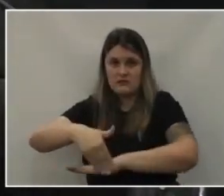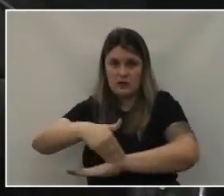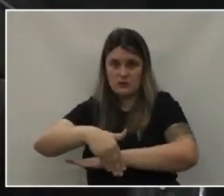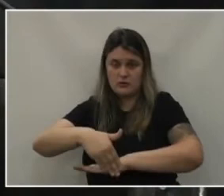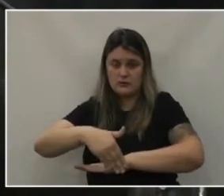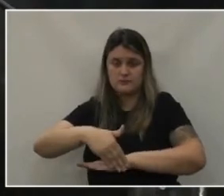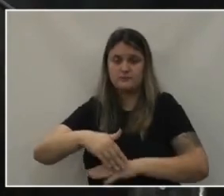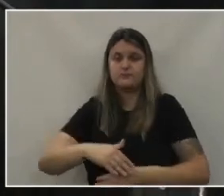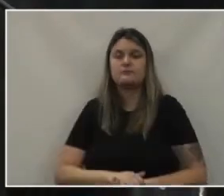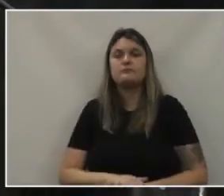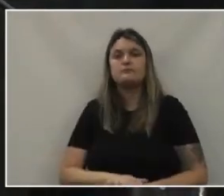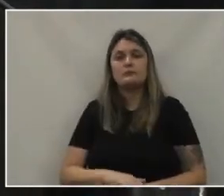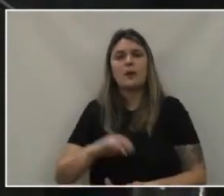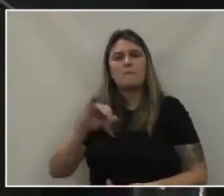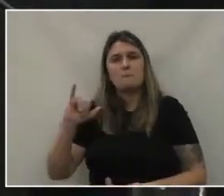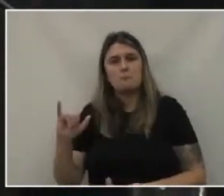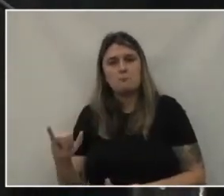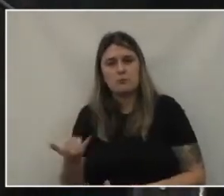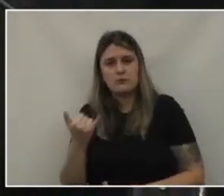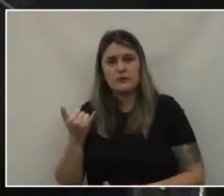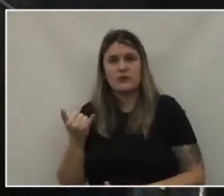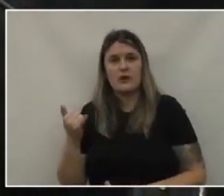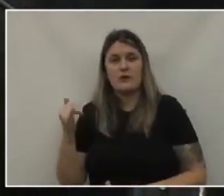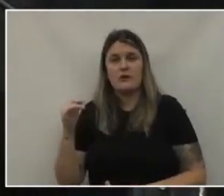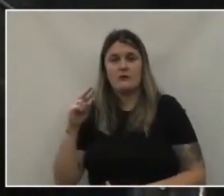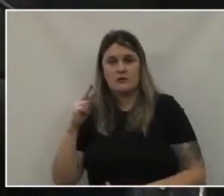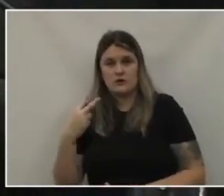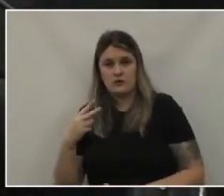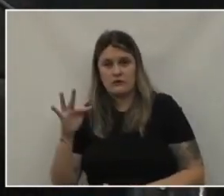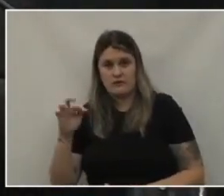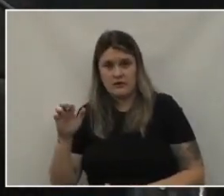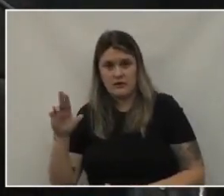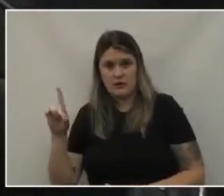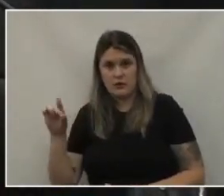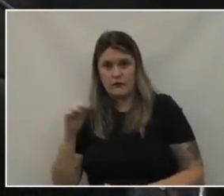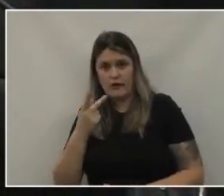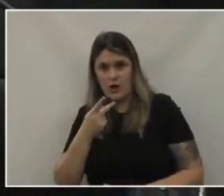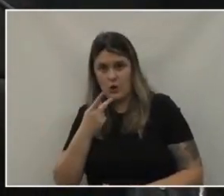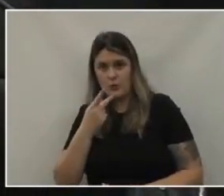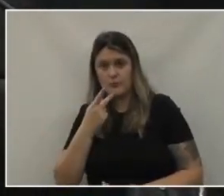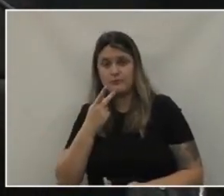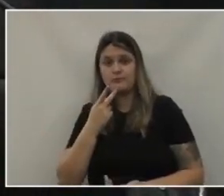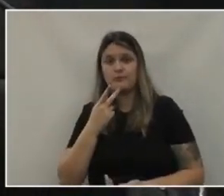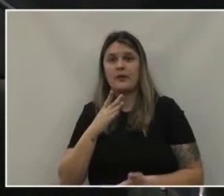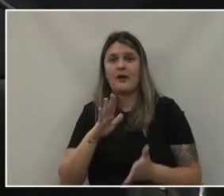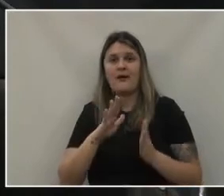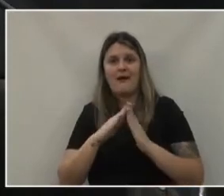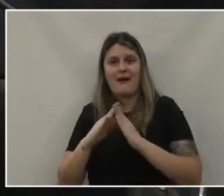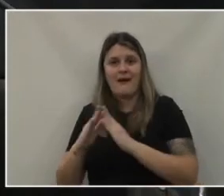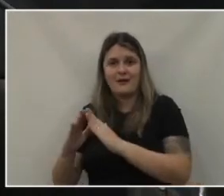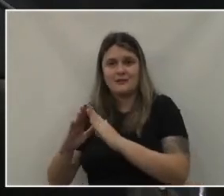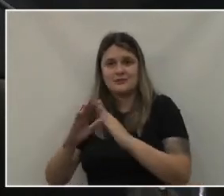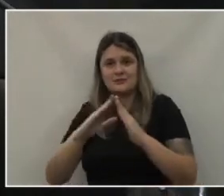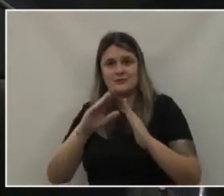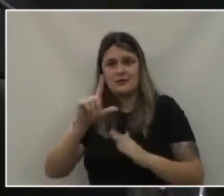aproveitar o gancho do nosso amigo Fernando Vir. O conjunto Lagoa Dourada também passa por uma